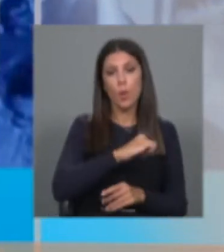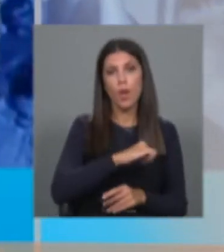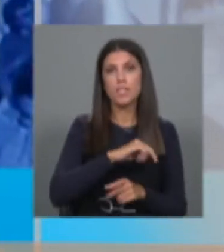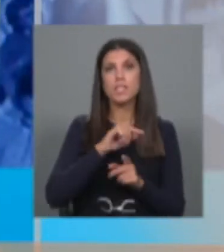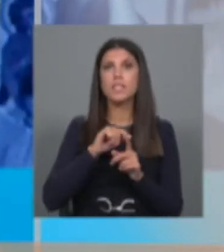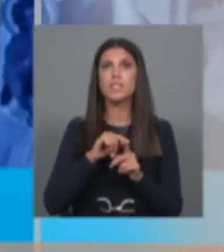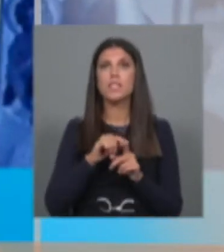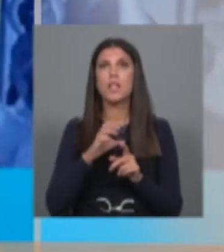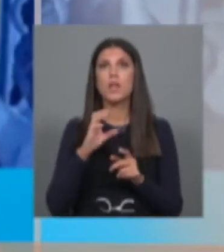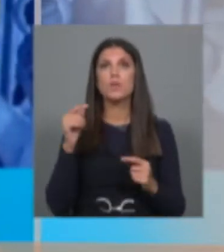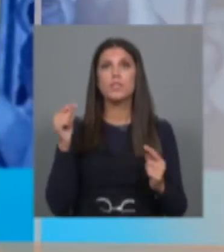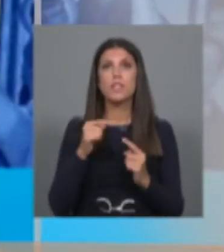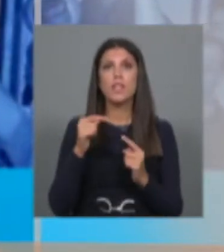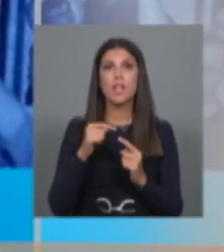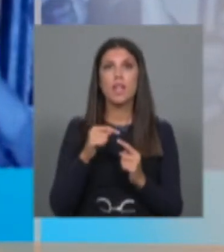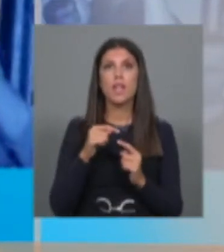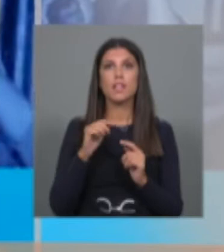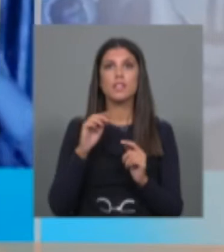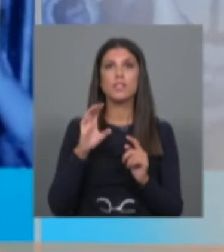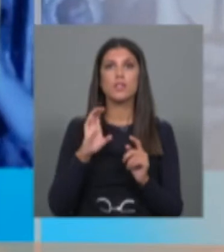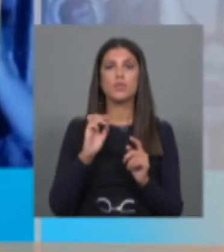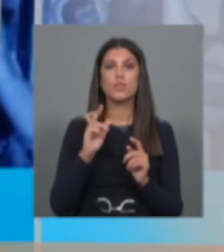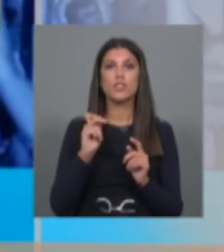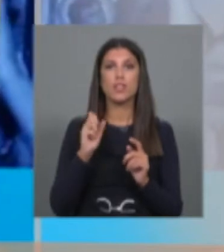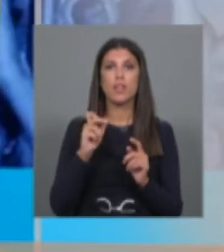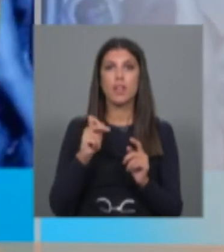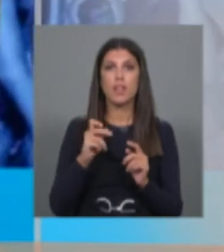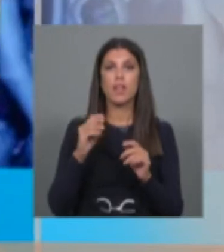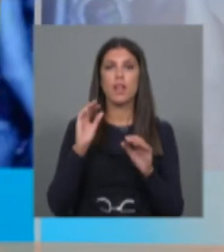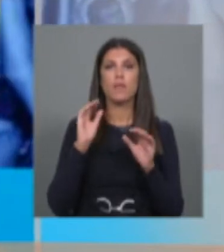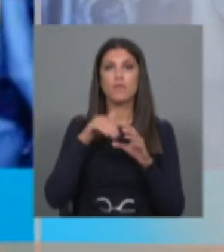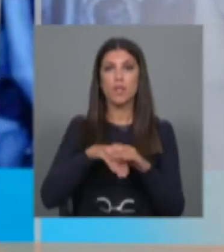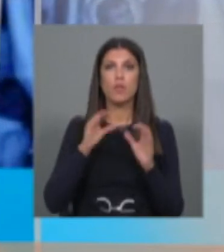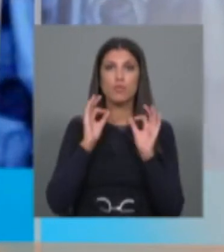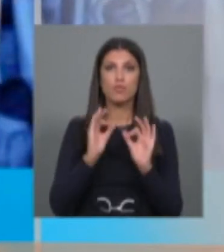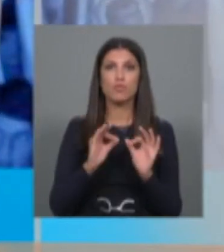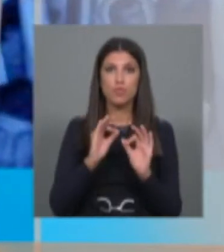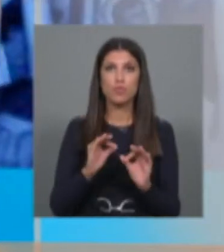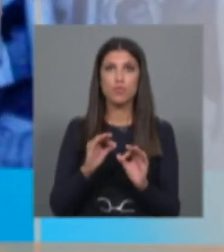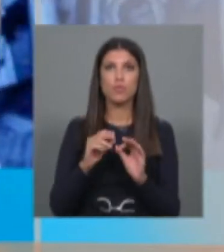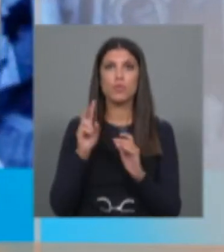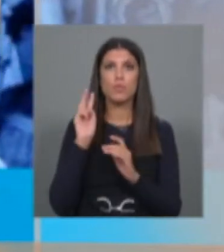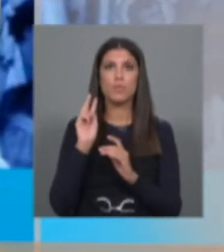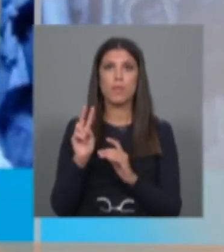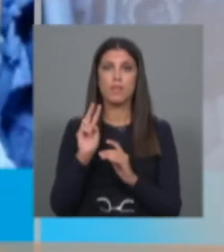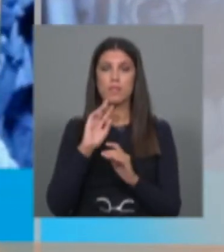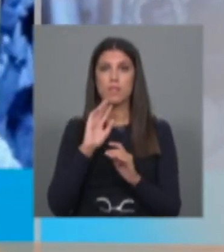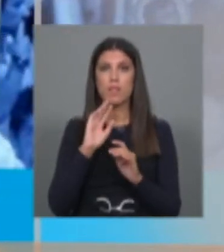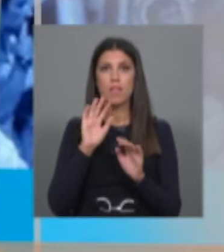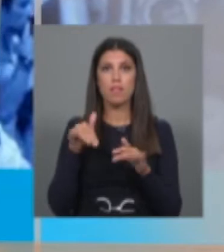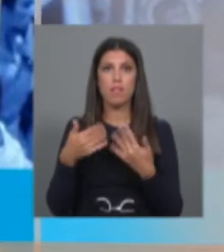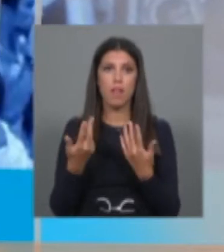o CDS e o Chega vão votar a favor, o PSD dá liberdade de voto, daí que seja